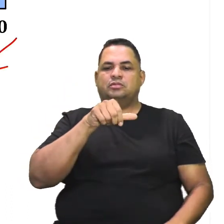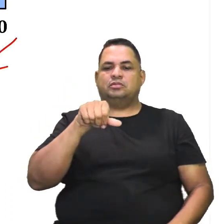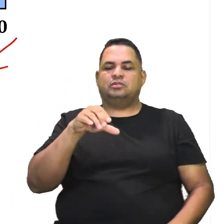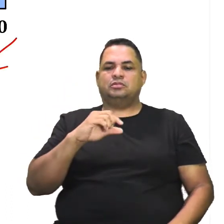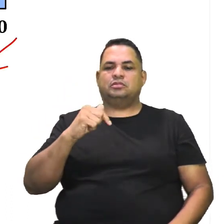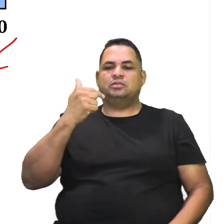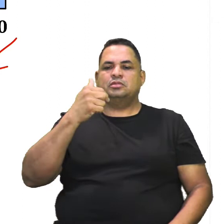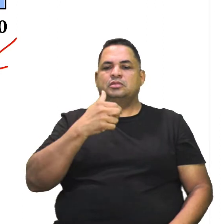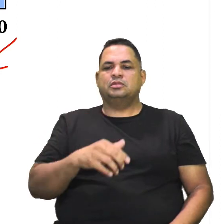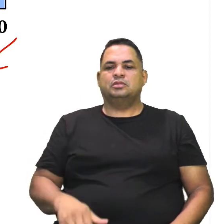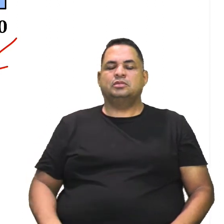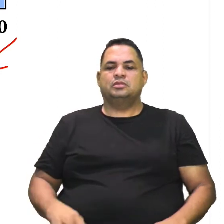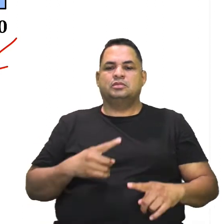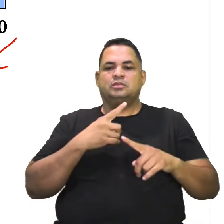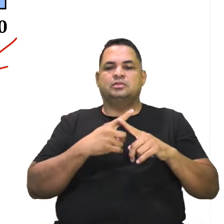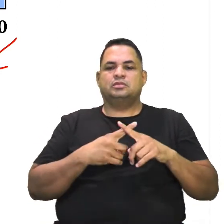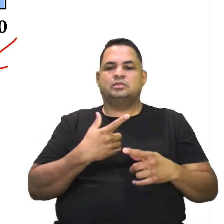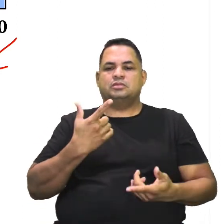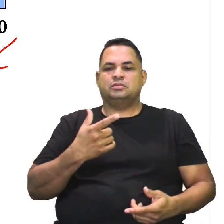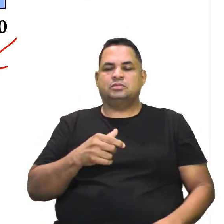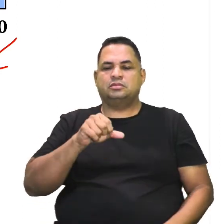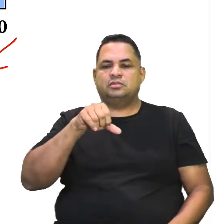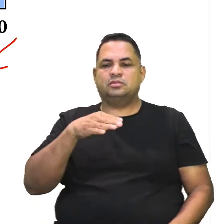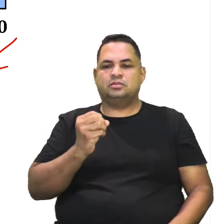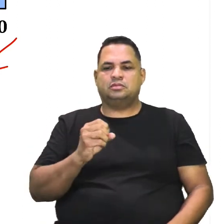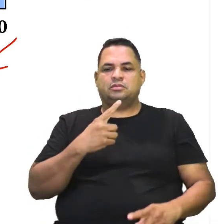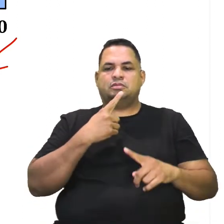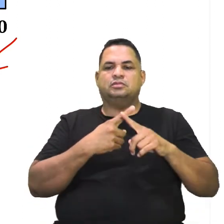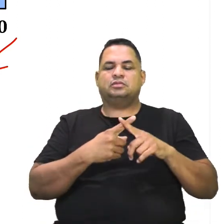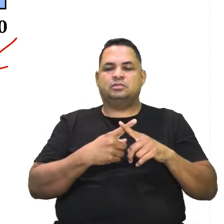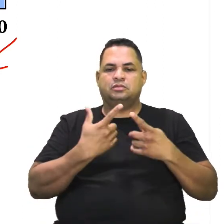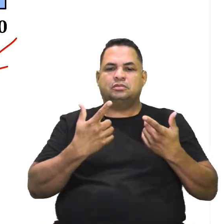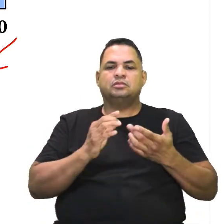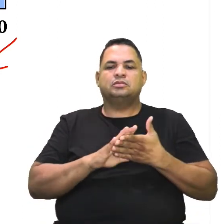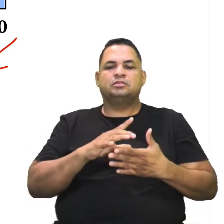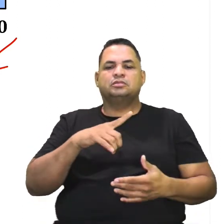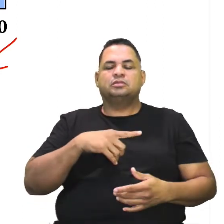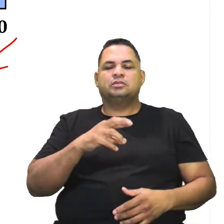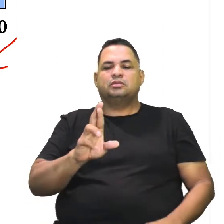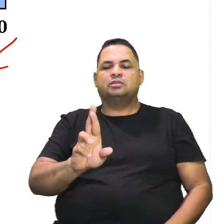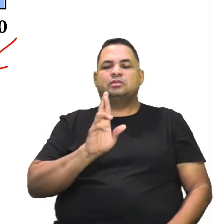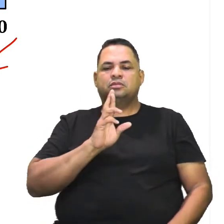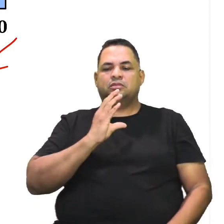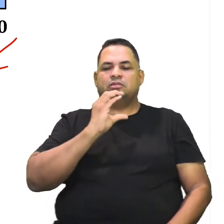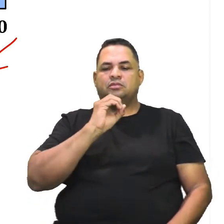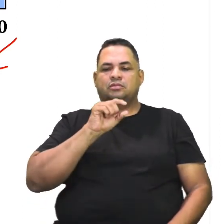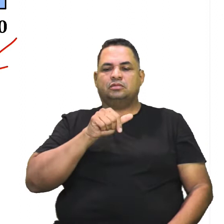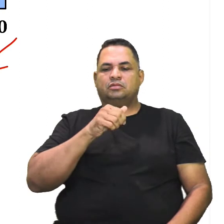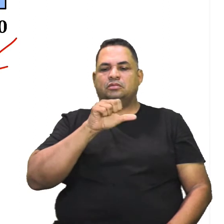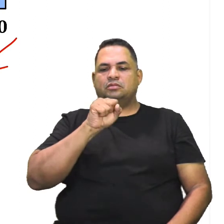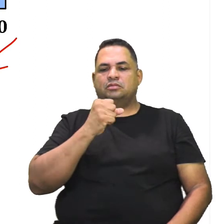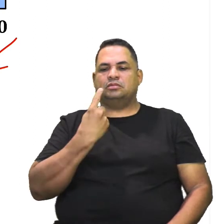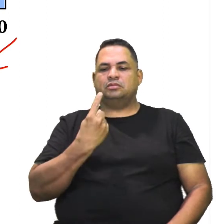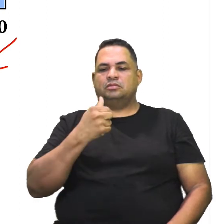vezes 0,98 vezes 0,98, 10 vezes vai nos dar um resultado de